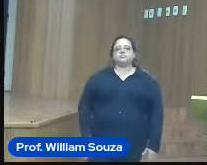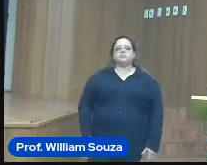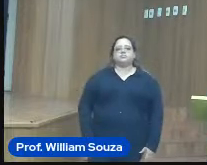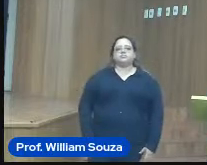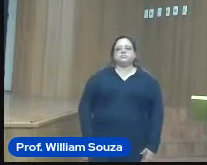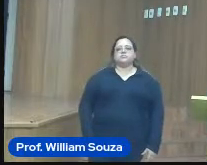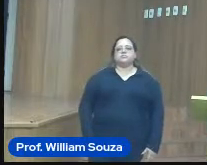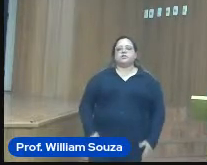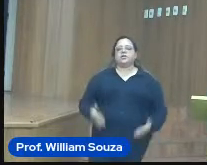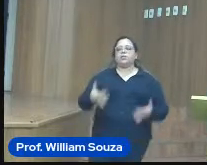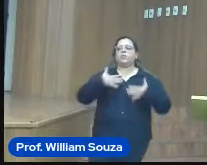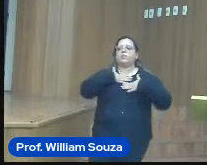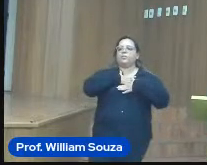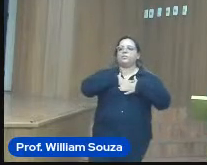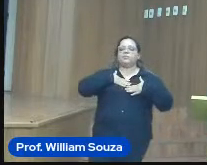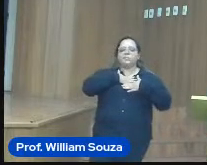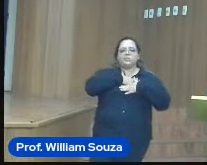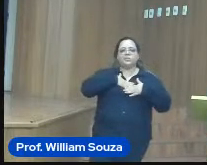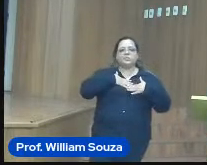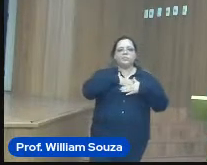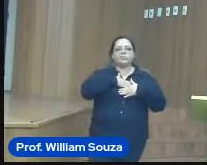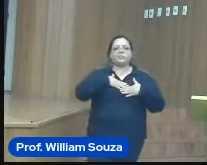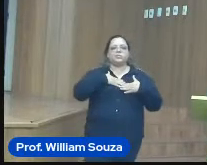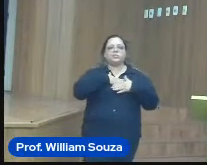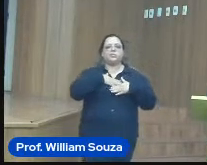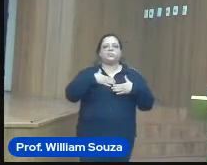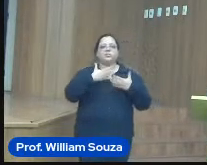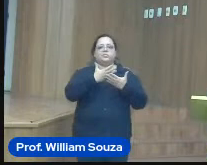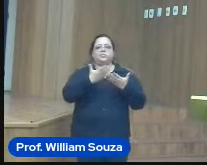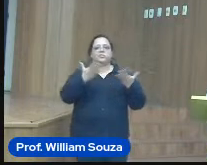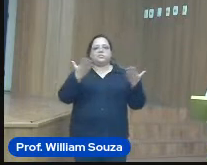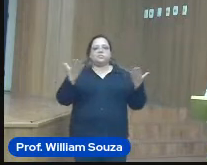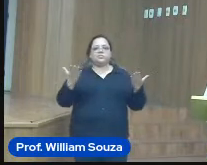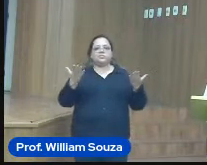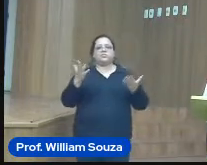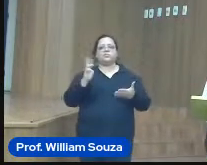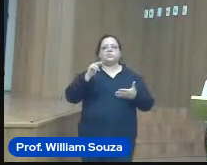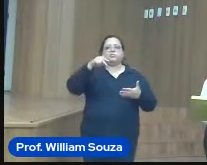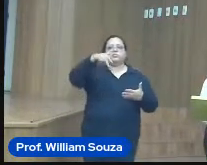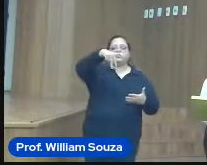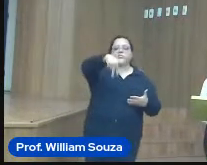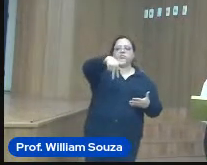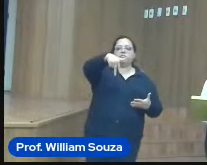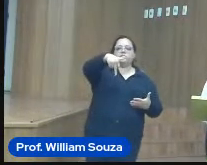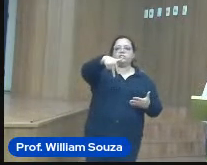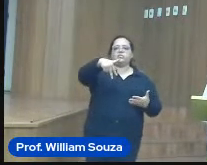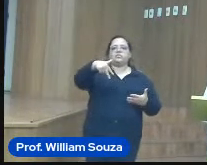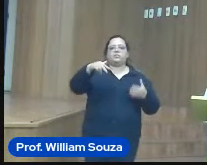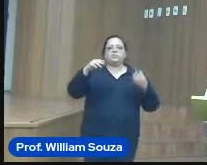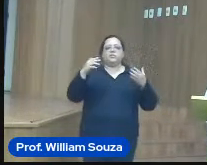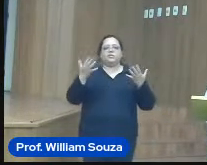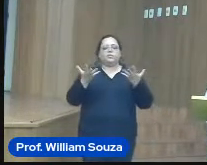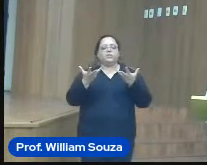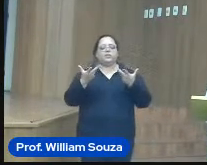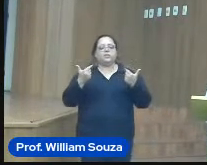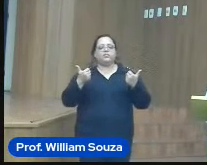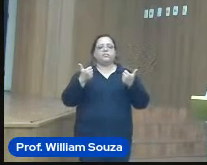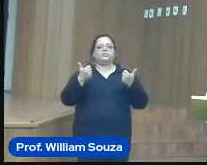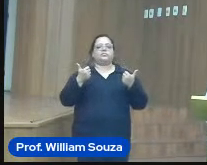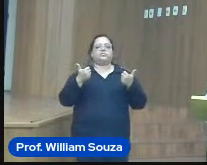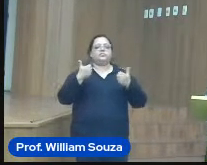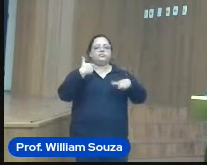prazer imenso estar com vocês aqui. Que seja uma semana aí maravilhosa, um encontro lindo, com